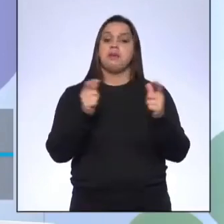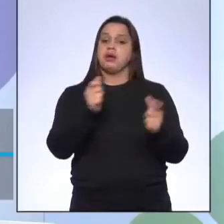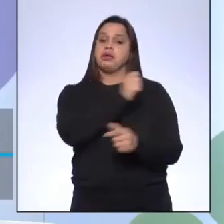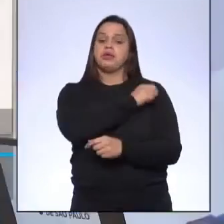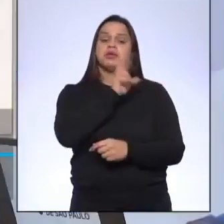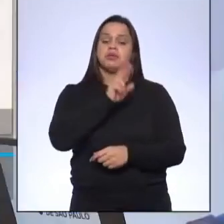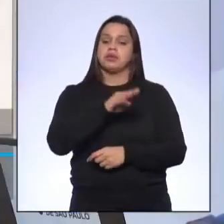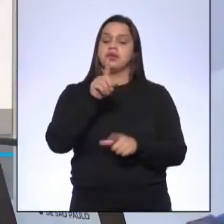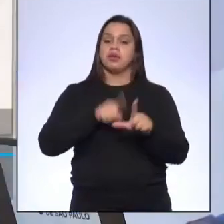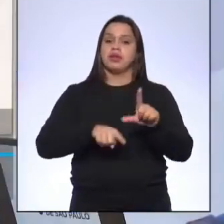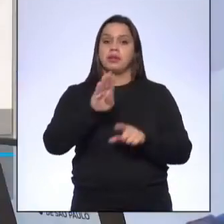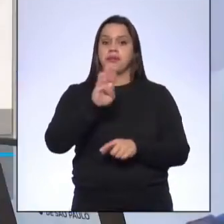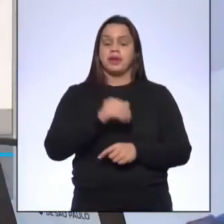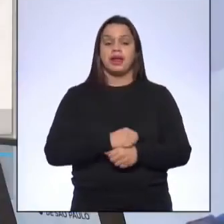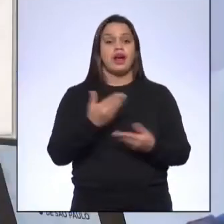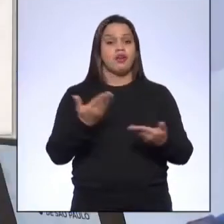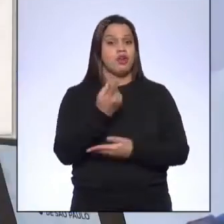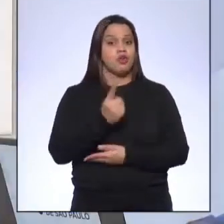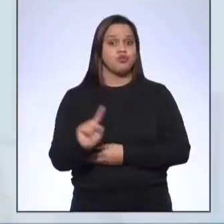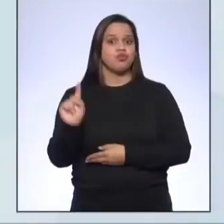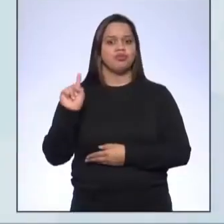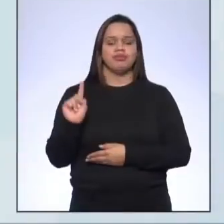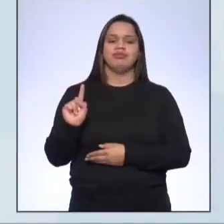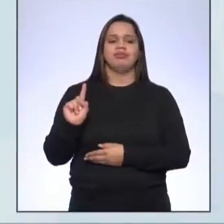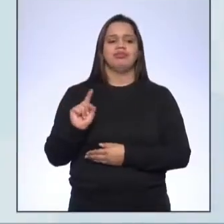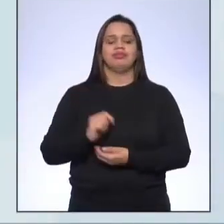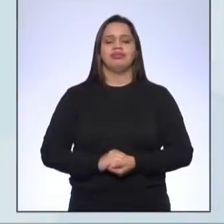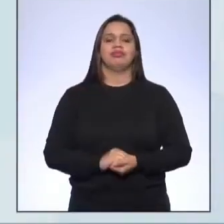a The Last, a última?